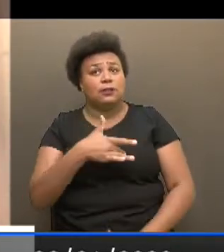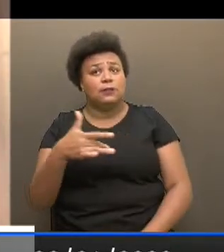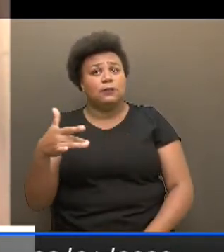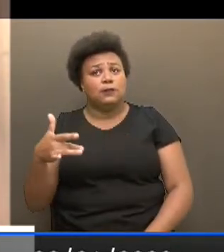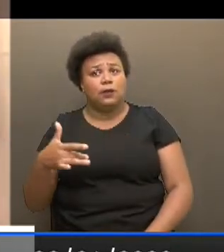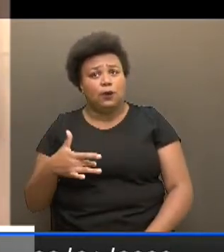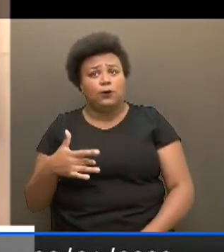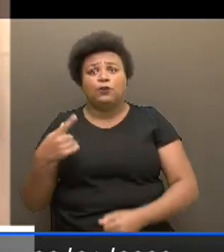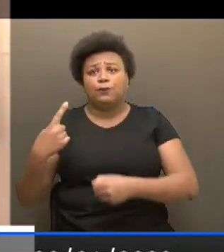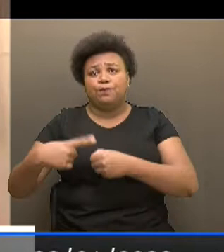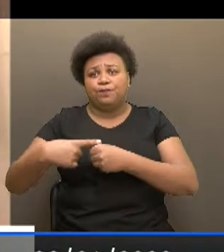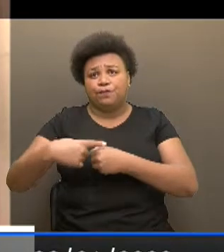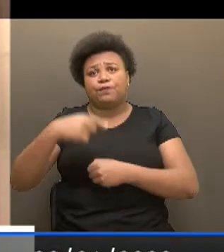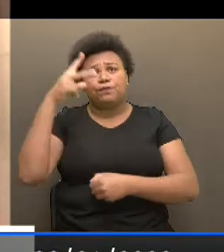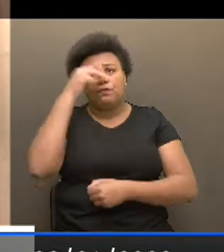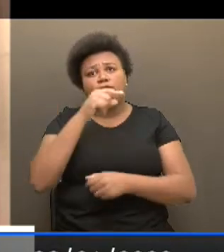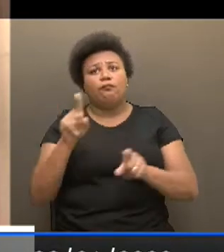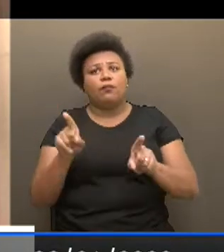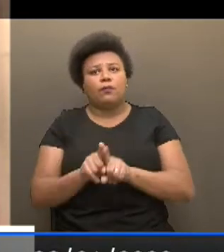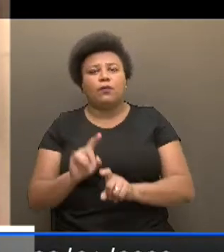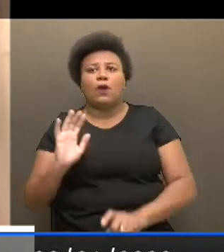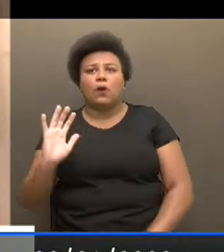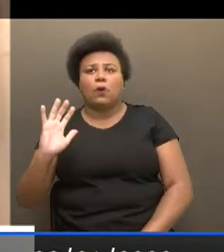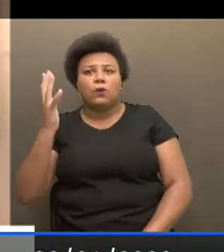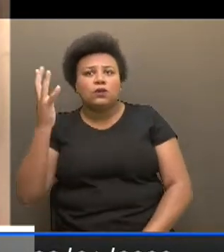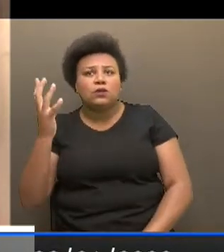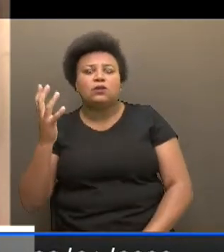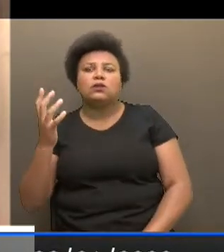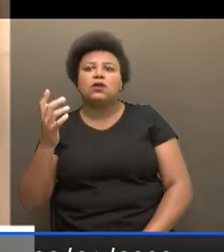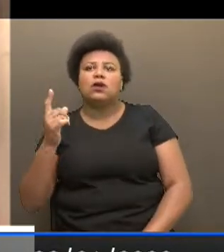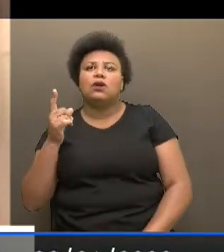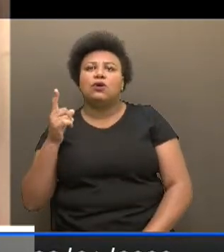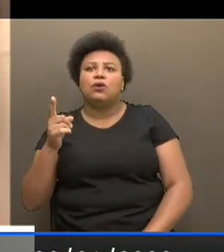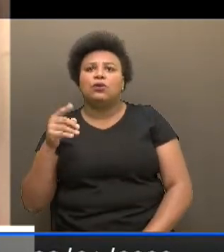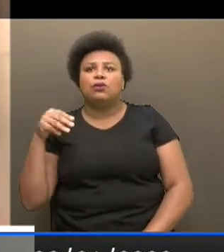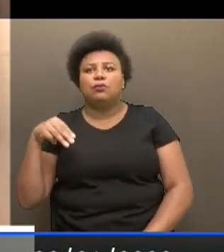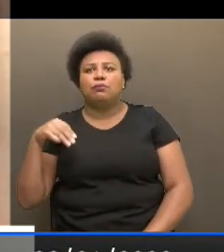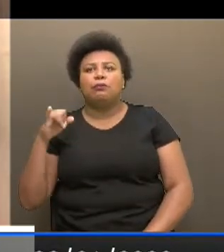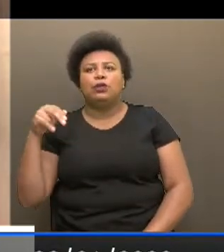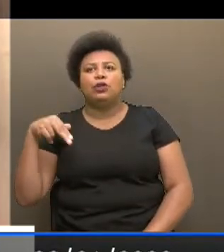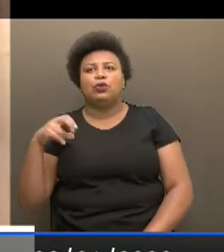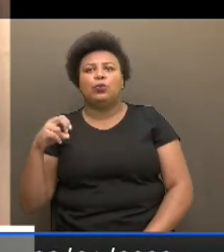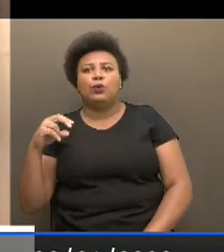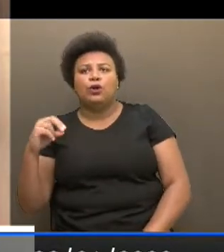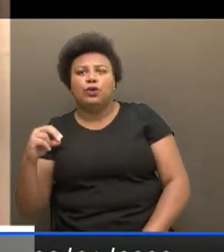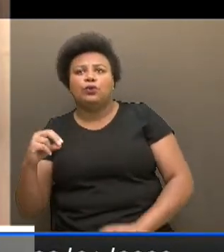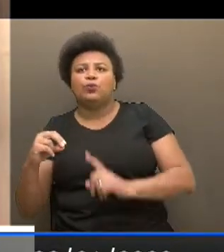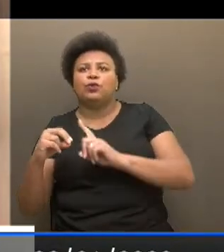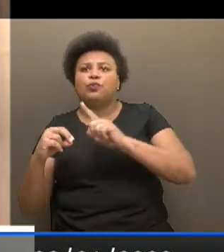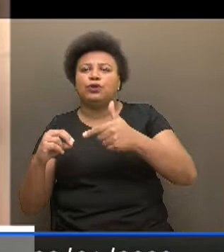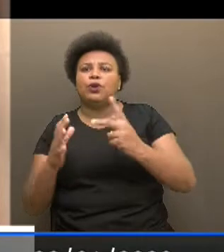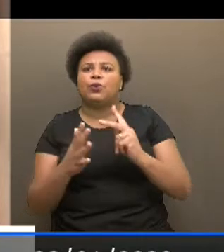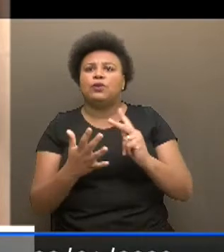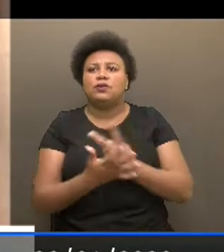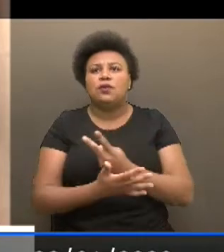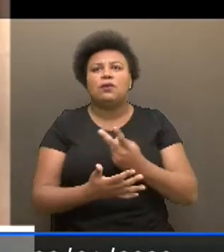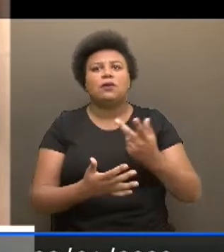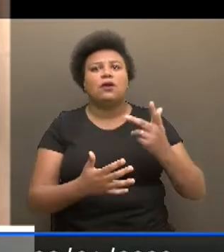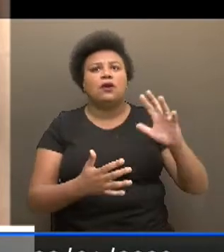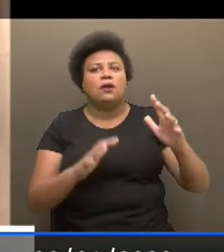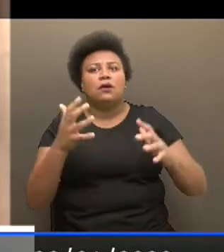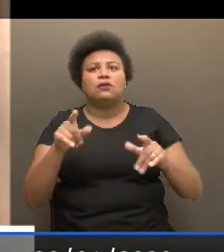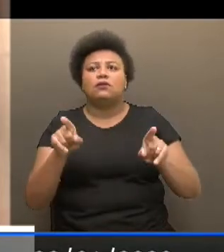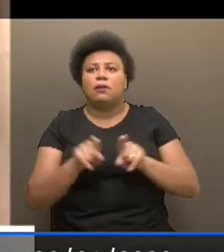municípios também. Aconteceu um fato, um minuano, aconteceram outros depois, inclusive na nossa